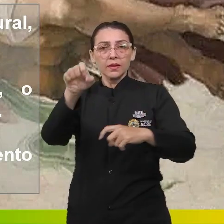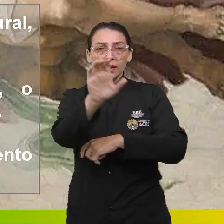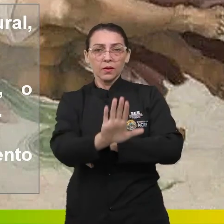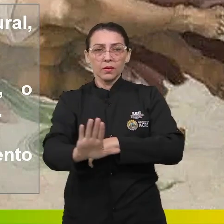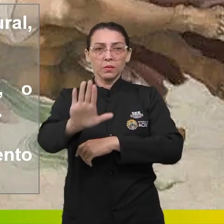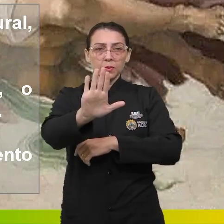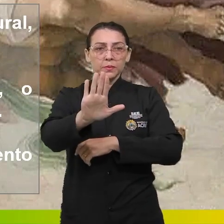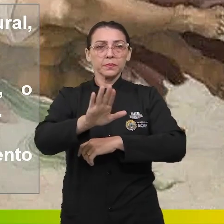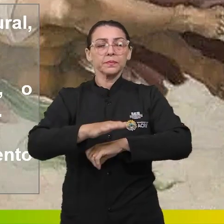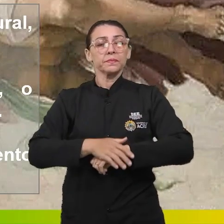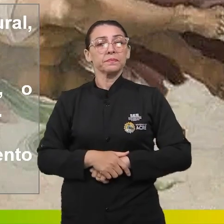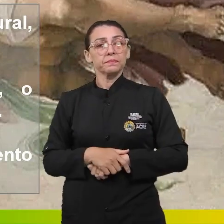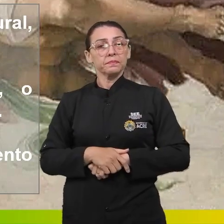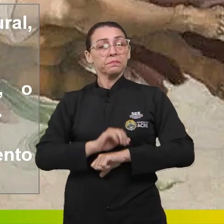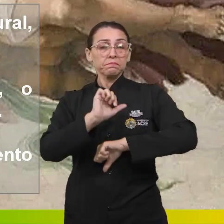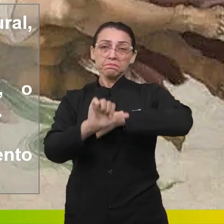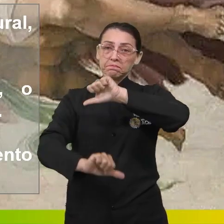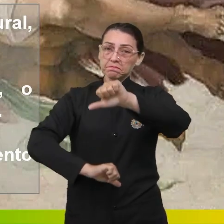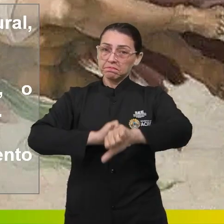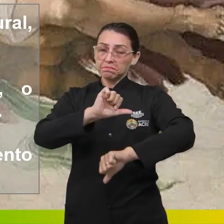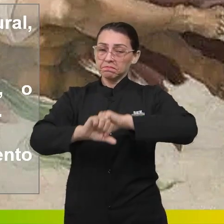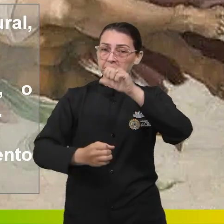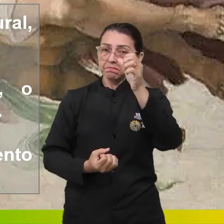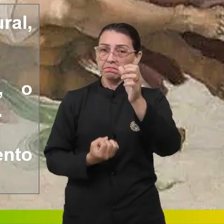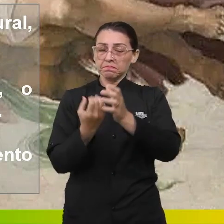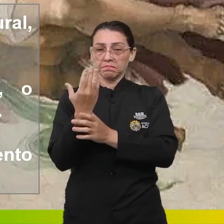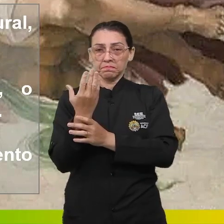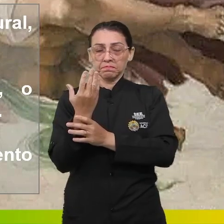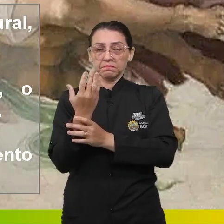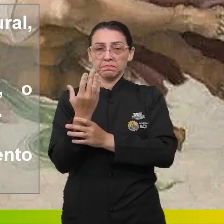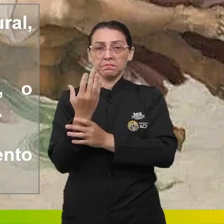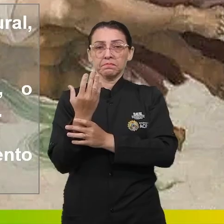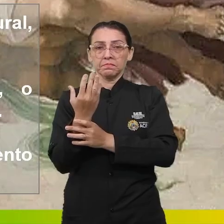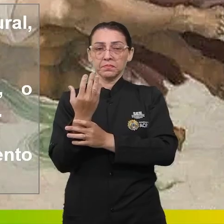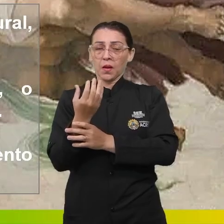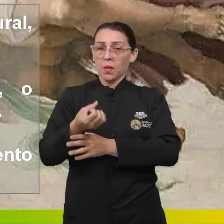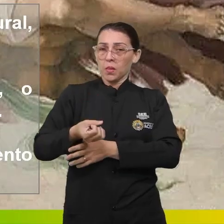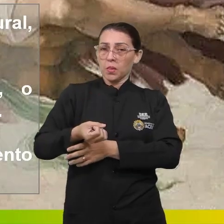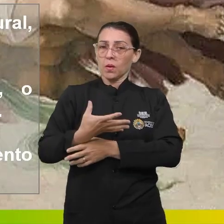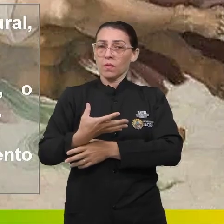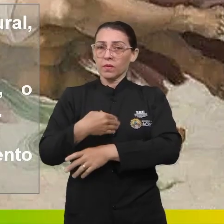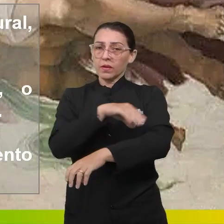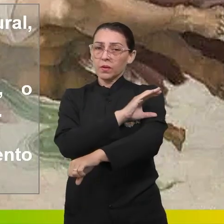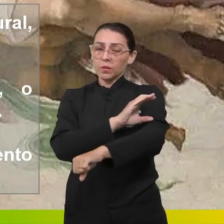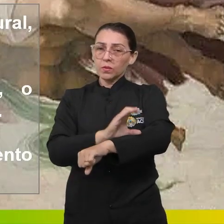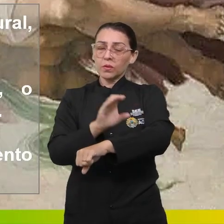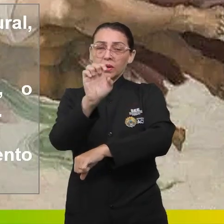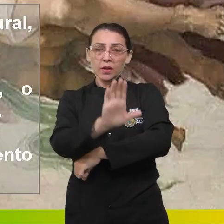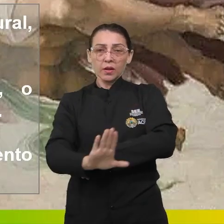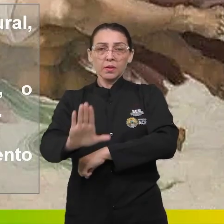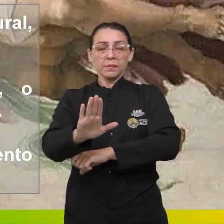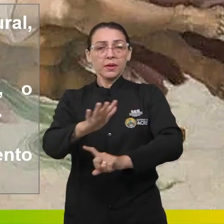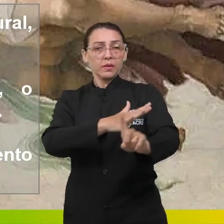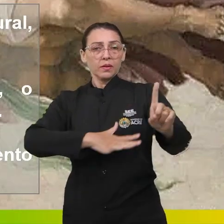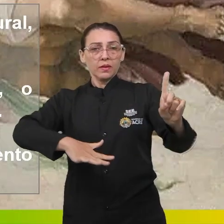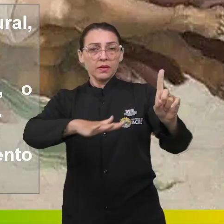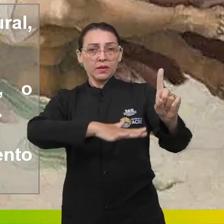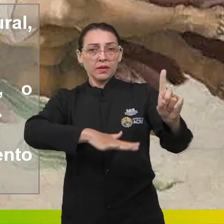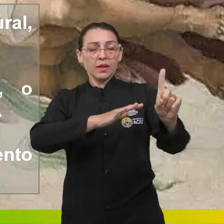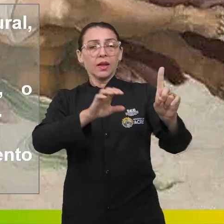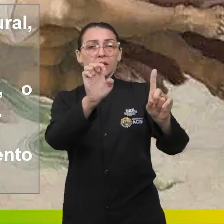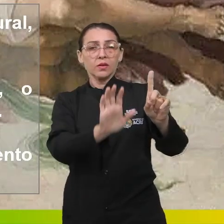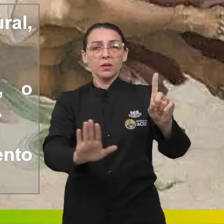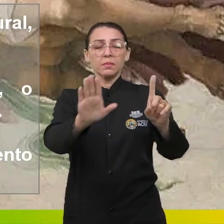Europa. Uma transformação que deu origem a um novo aspecto na cultura europeia, na sociedade